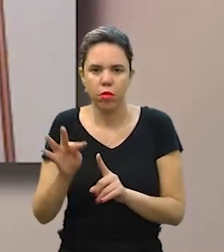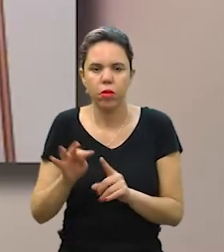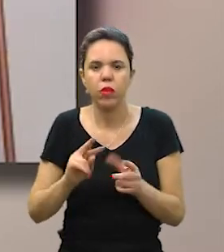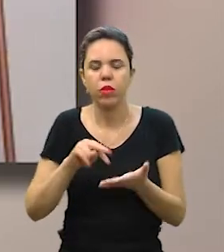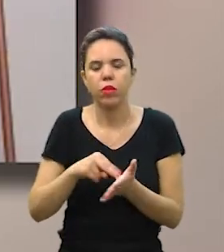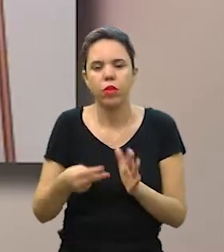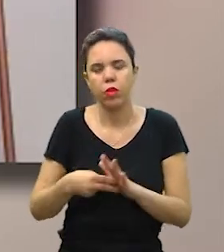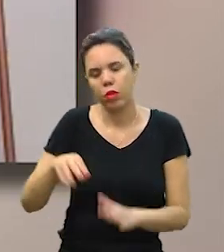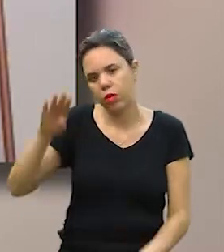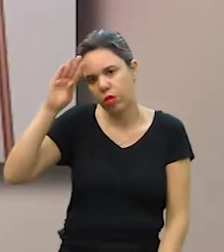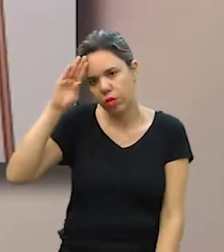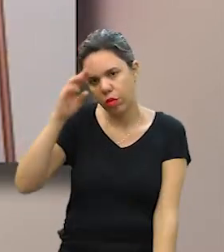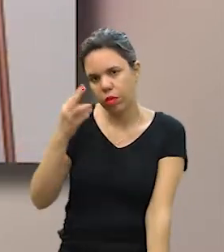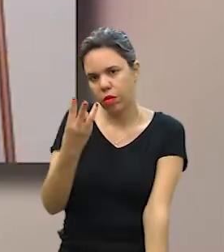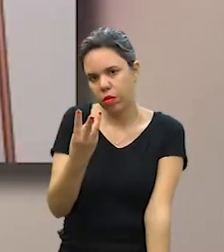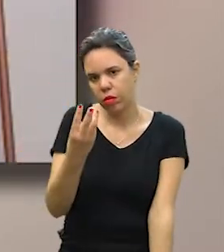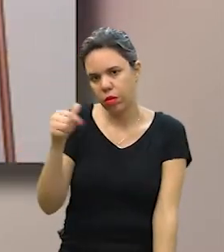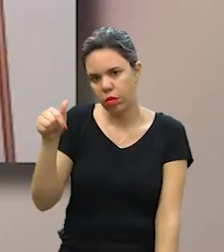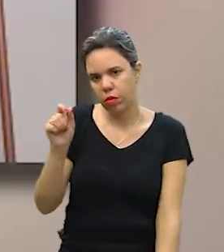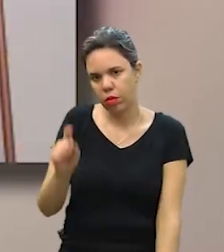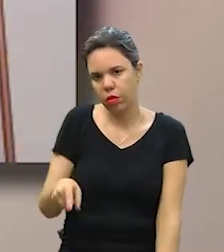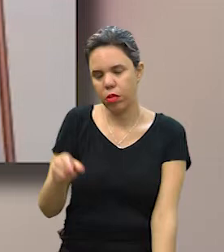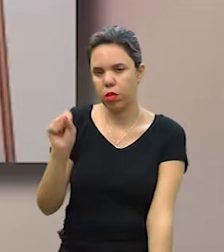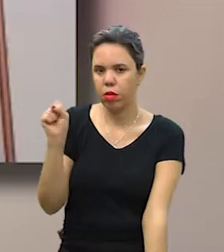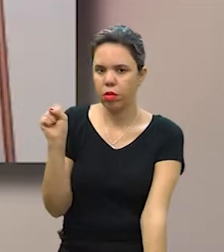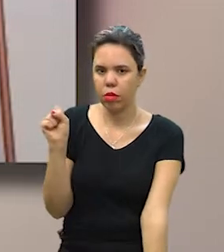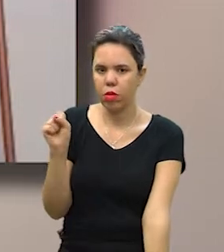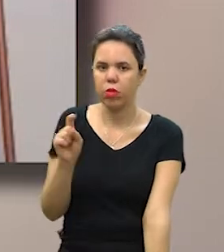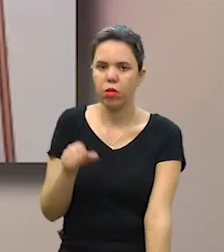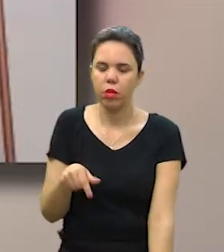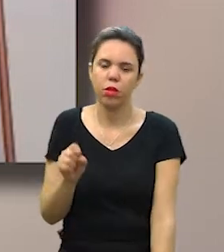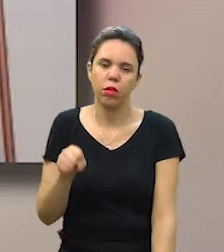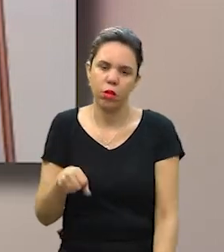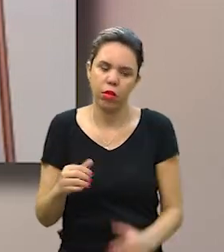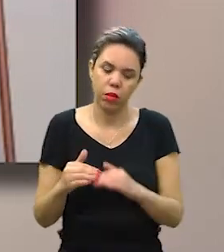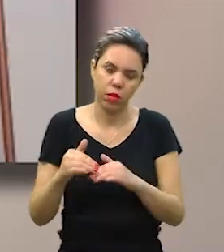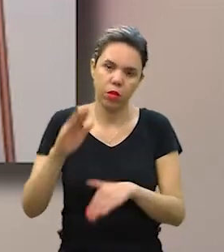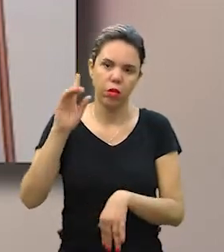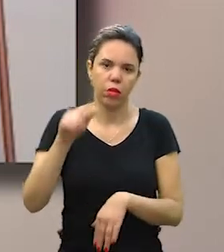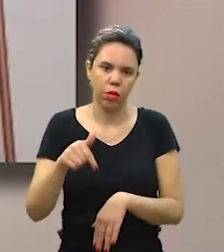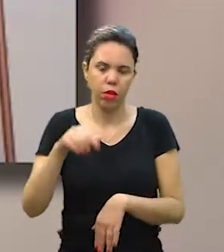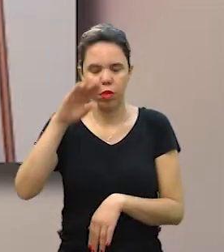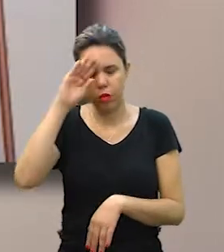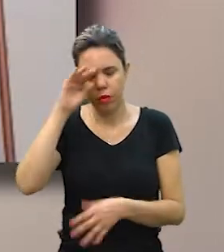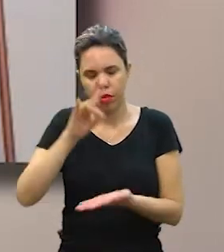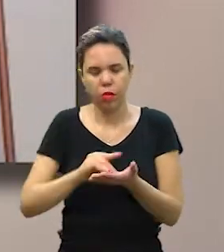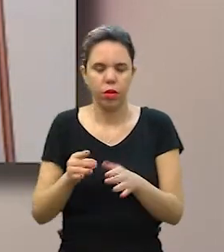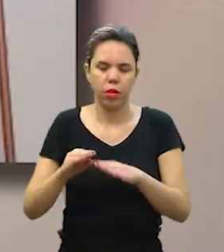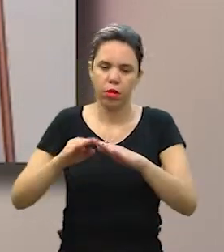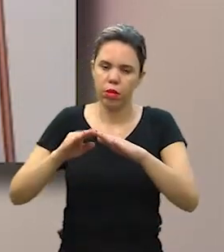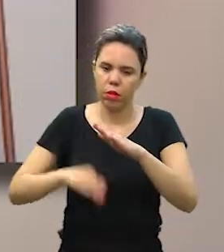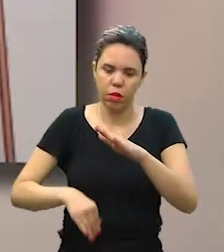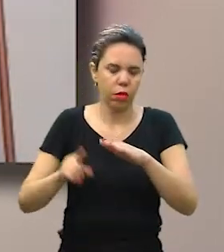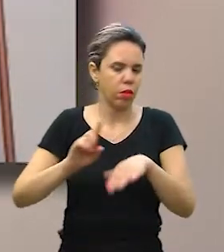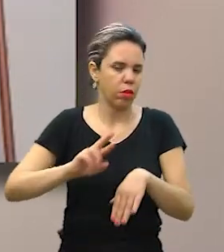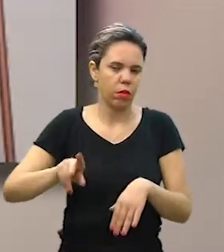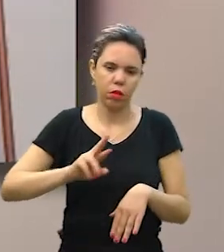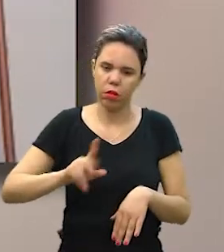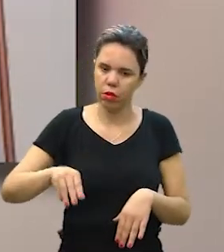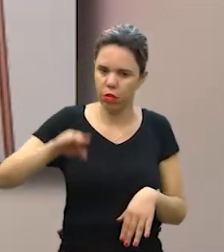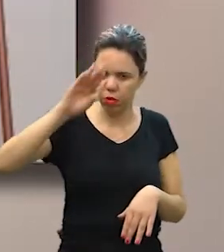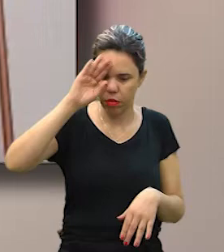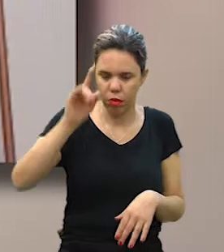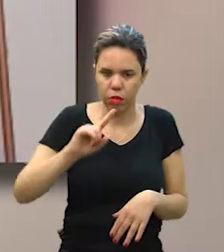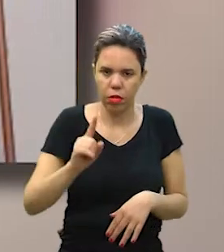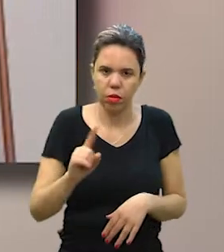considerado febre? A temperatura de 37,8, né? Daí para cima é febre. Menos que isso não